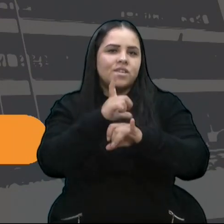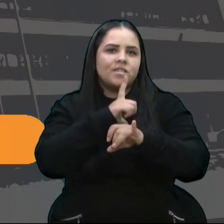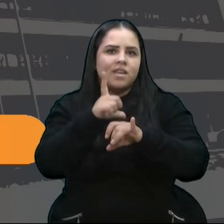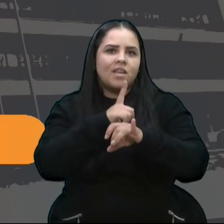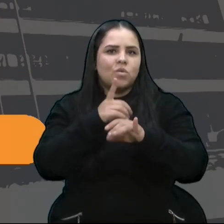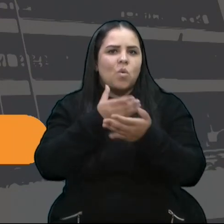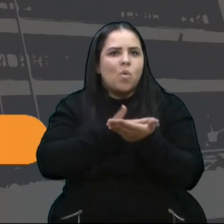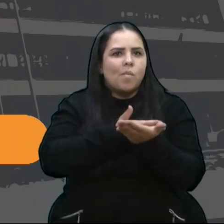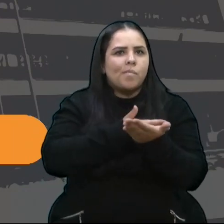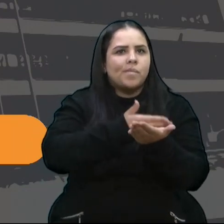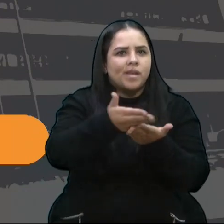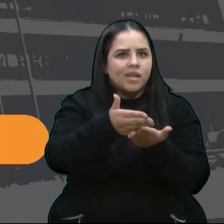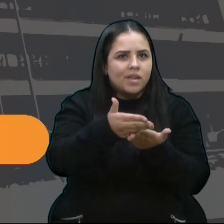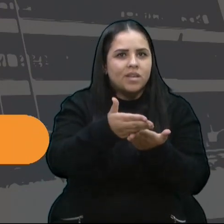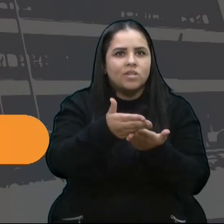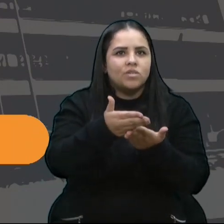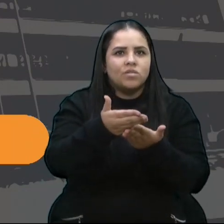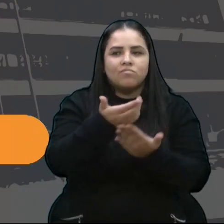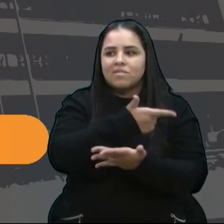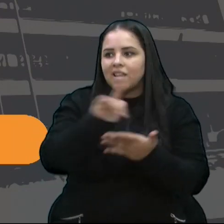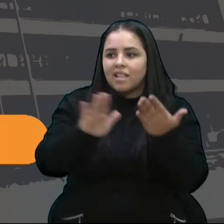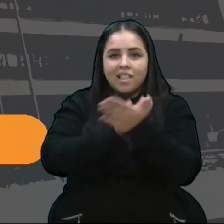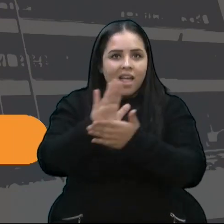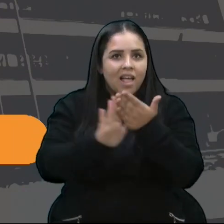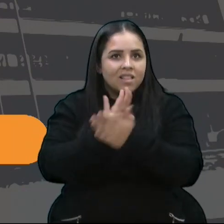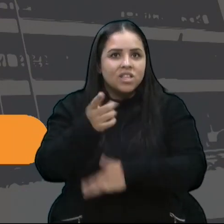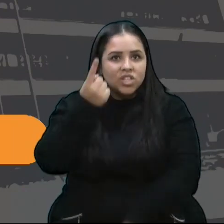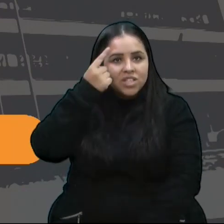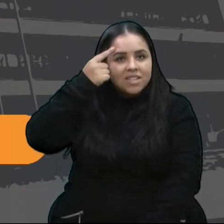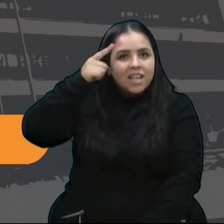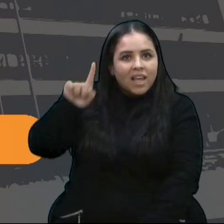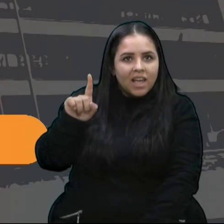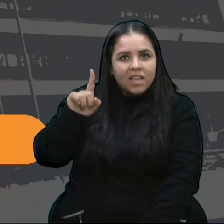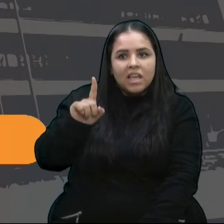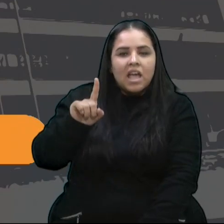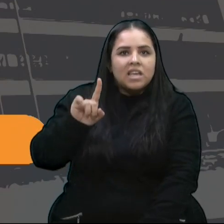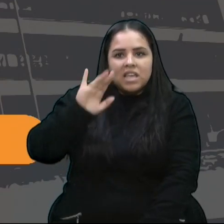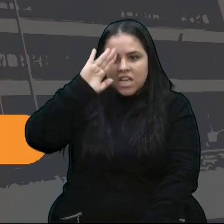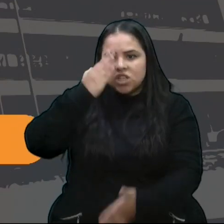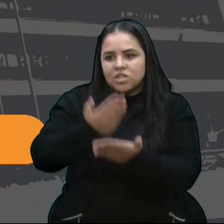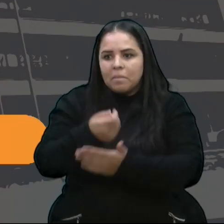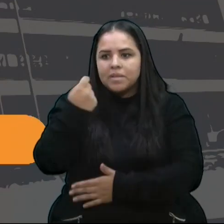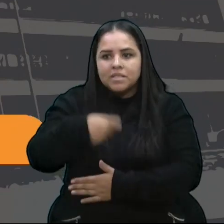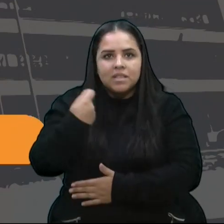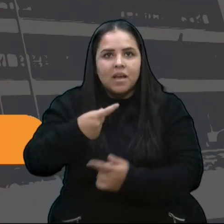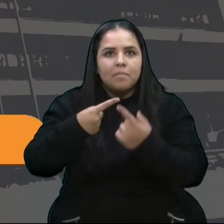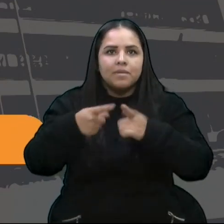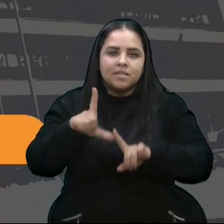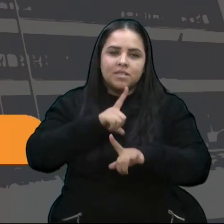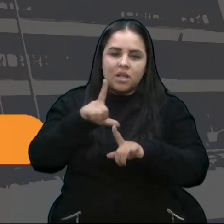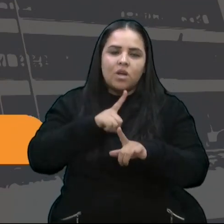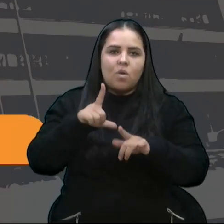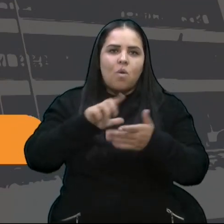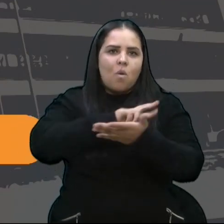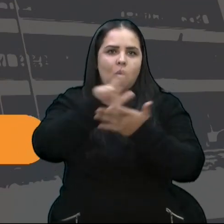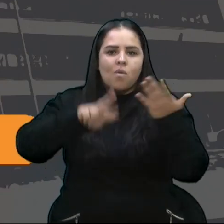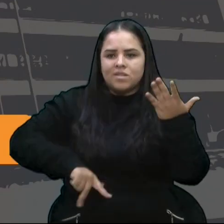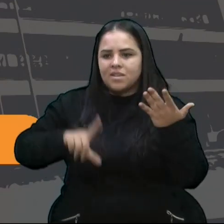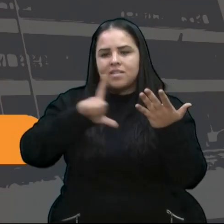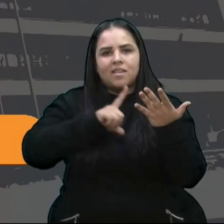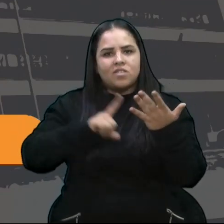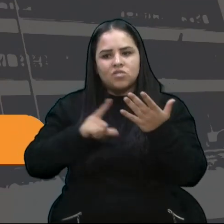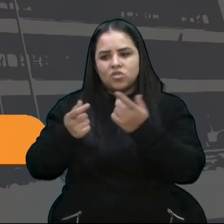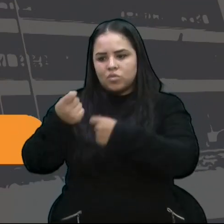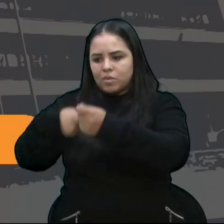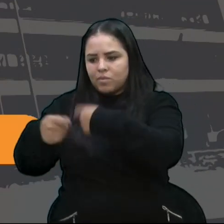não tinha nem tangibilizado que existiriam essas necessidades, mas eles têm muitas necessidades na área de finanças, na área